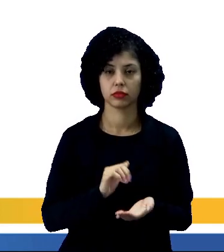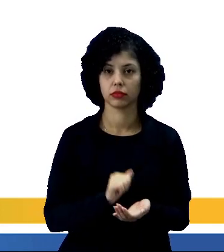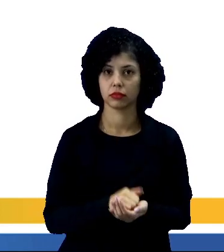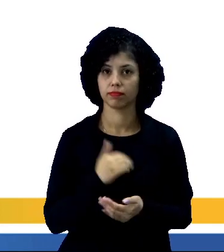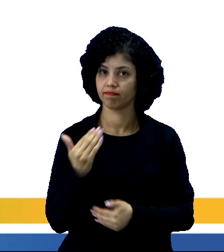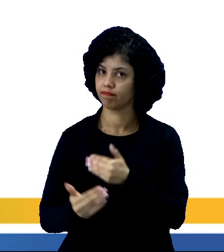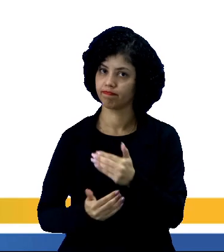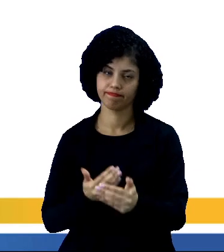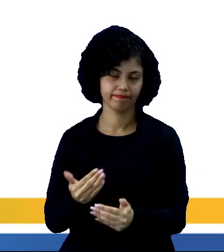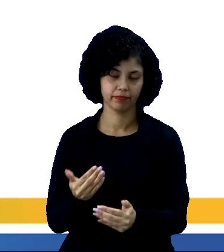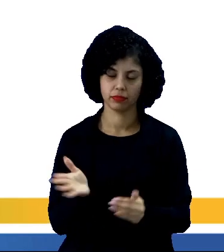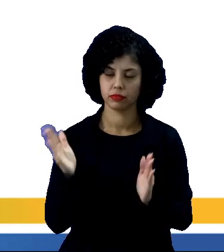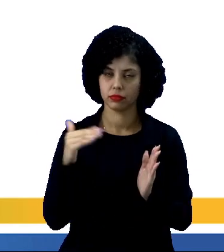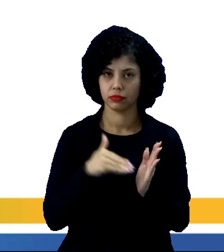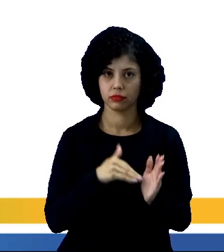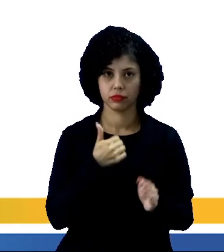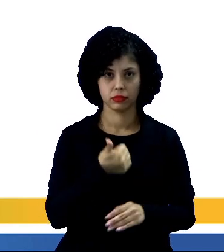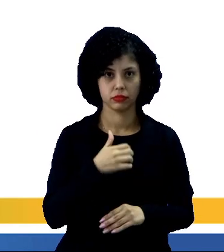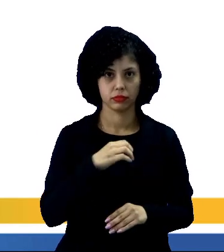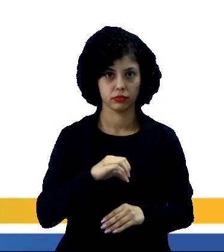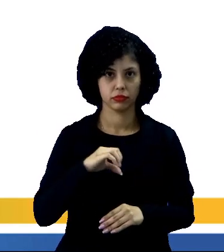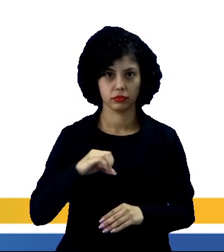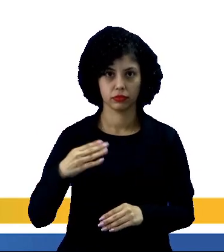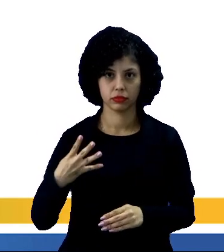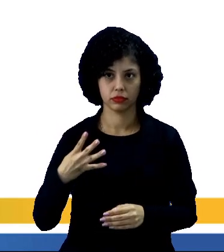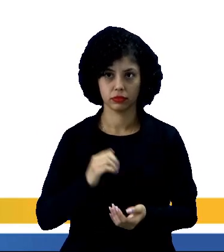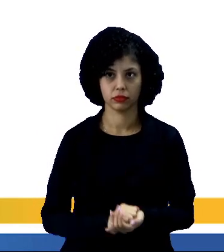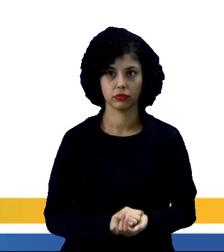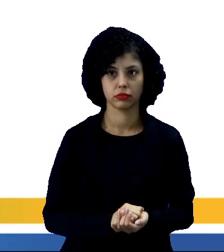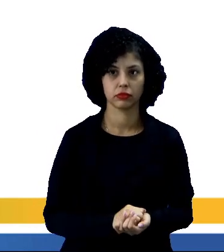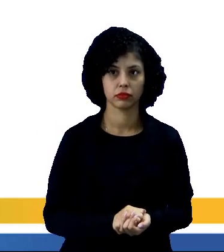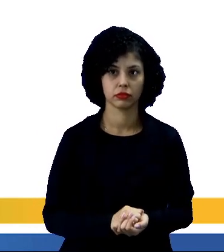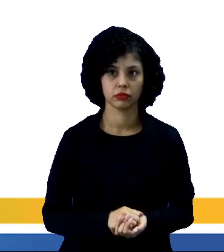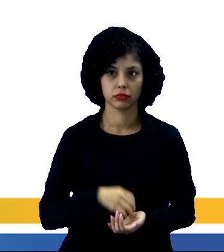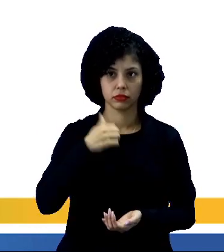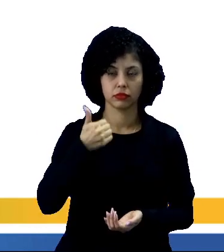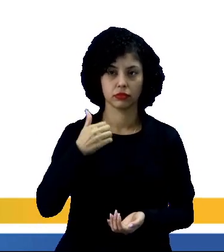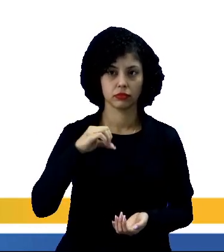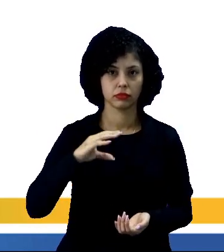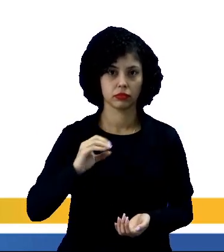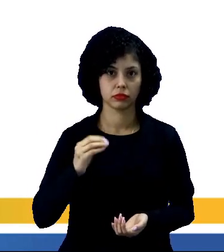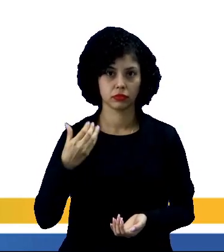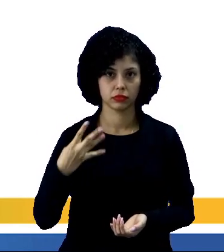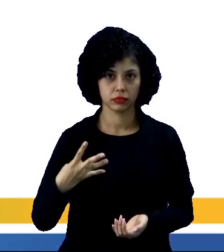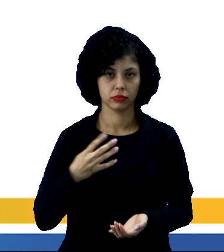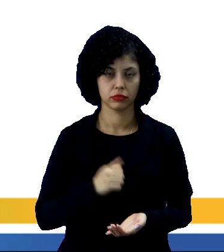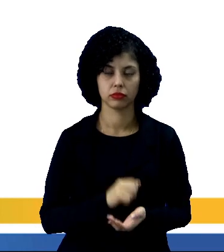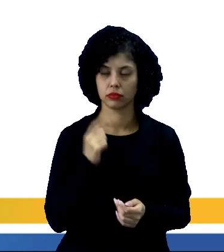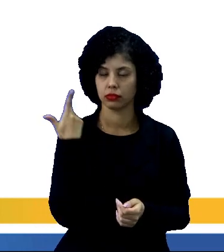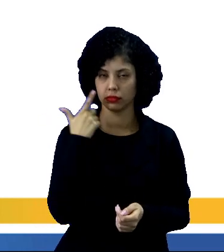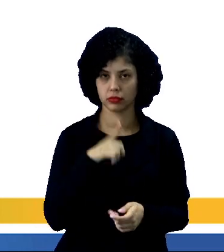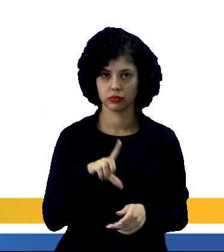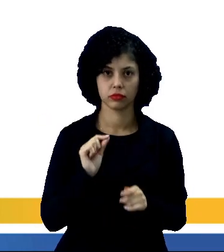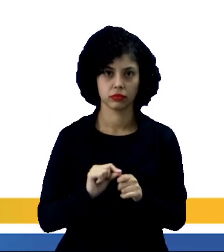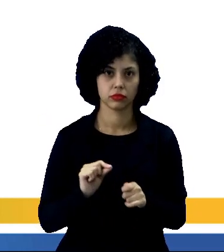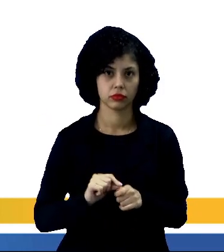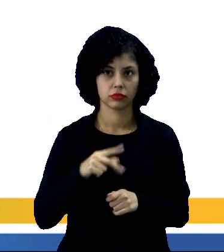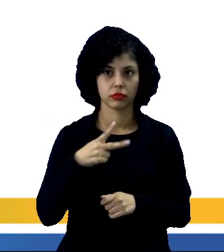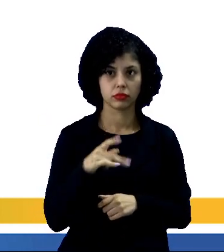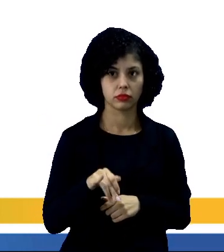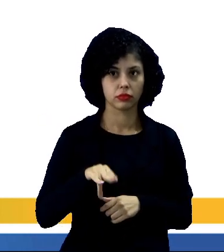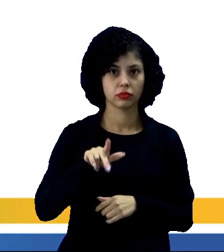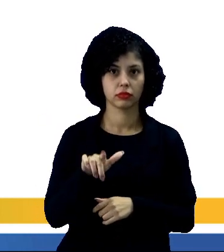foi desenvolvida até 1904, né? Então eles conseguiram fazer aí, né, a